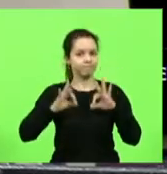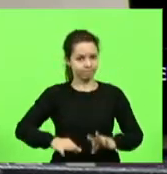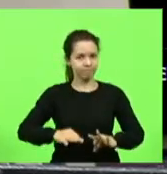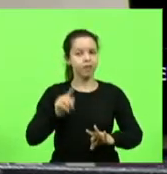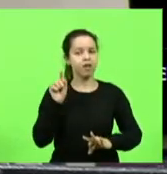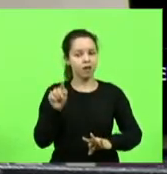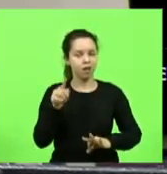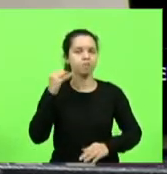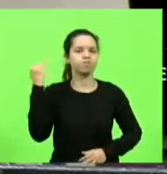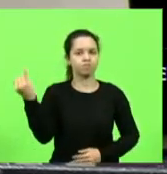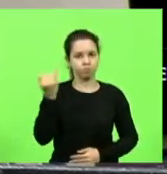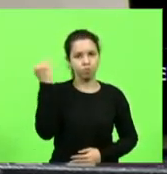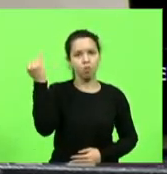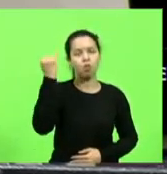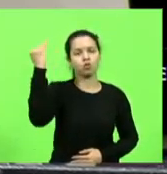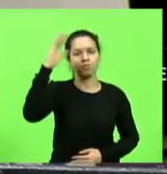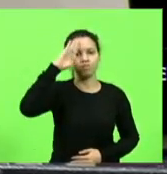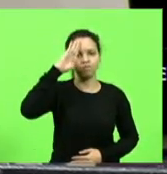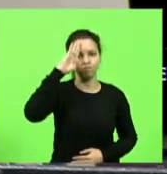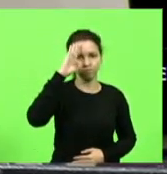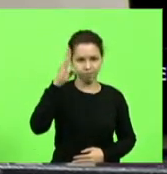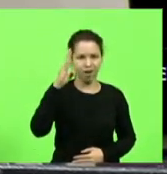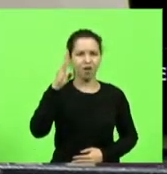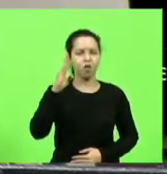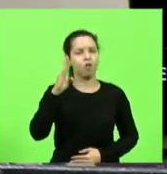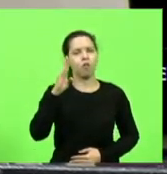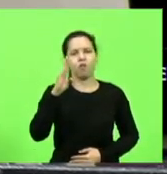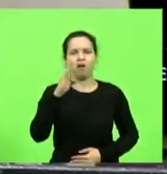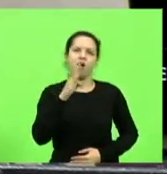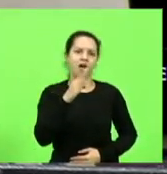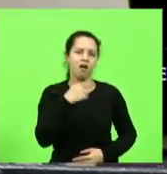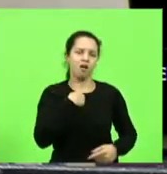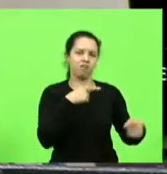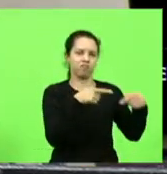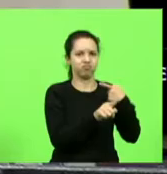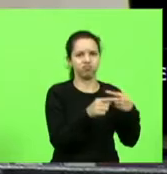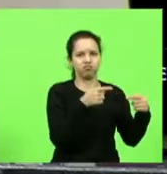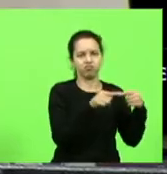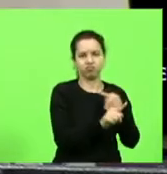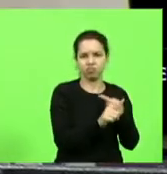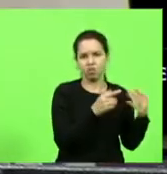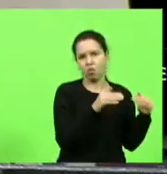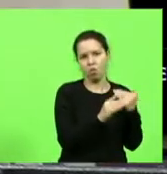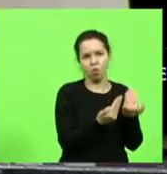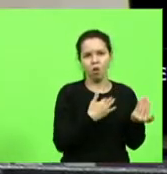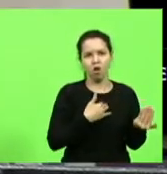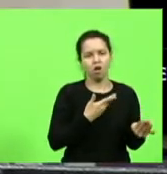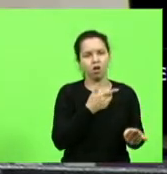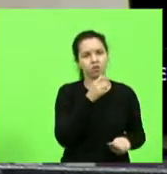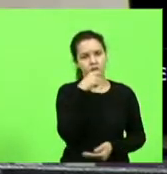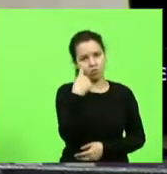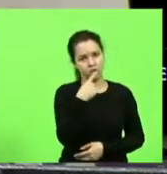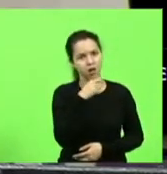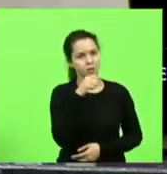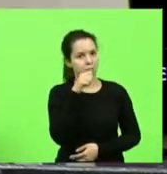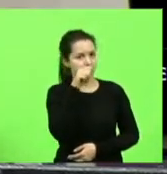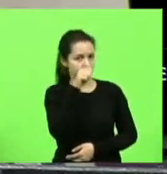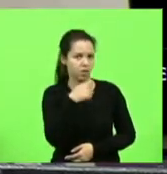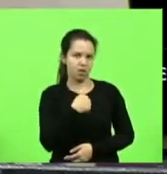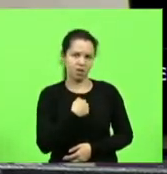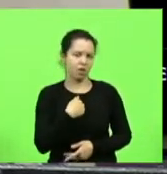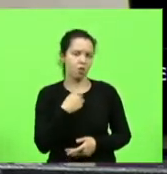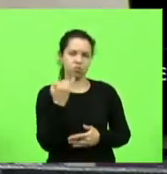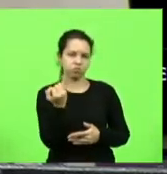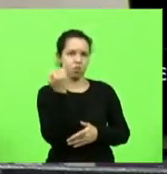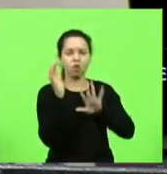ponto central da questão, e não um desentendimento pontual entre o deputado João Amin e eu. Isso é superficial